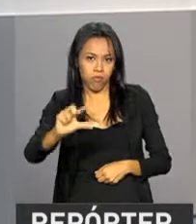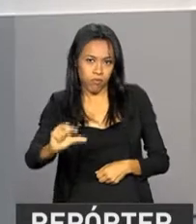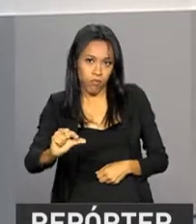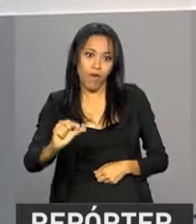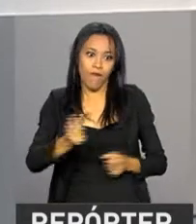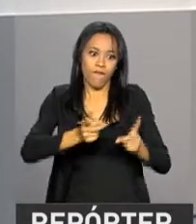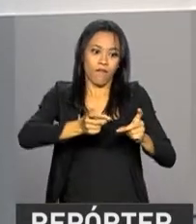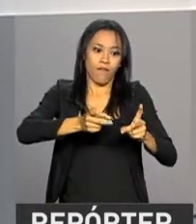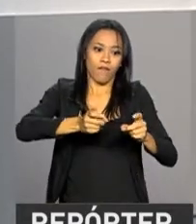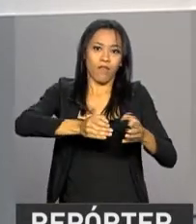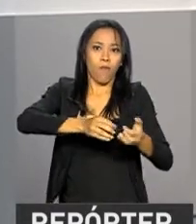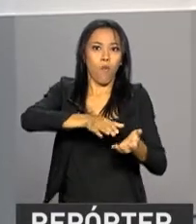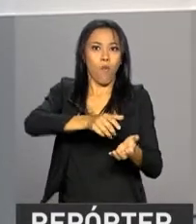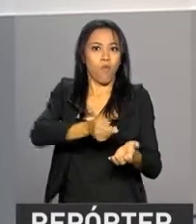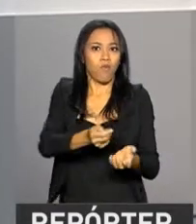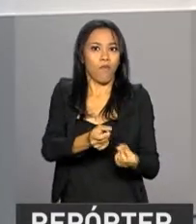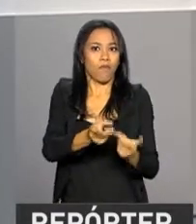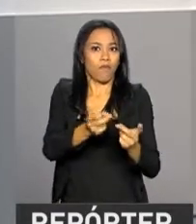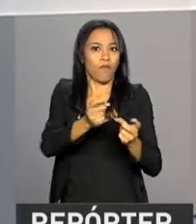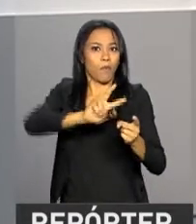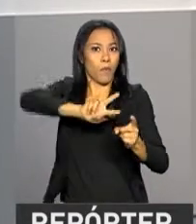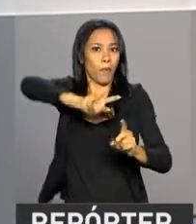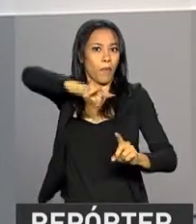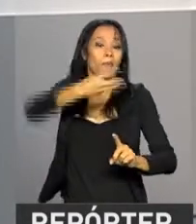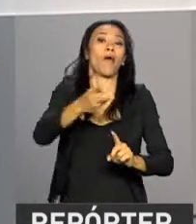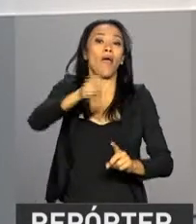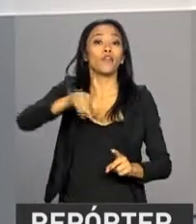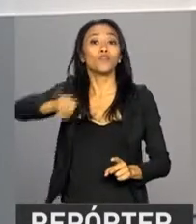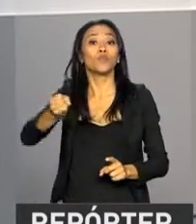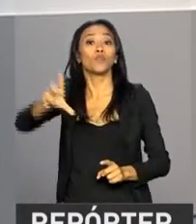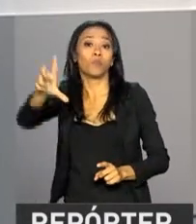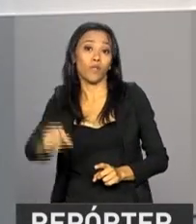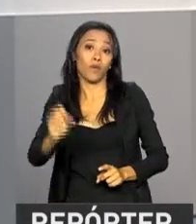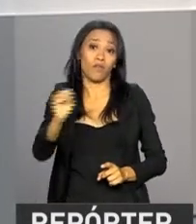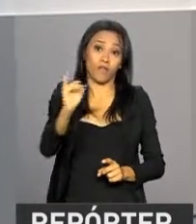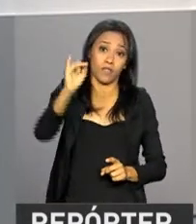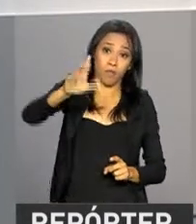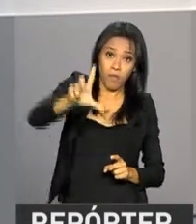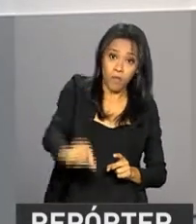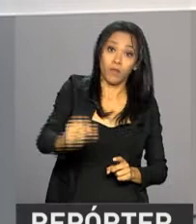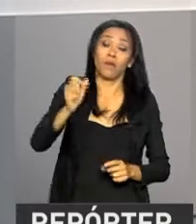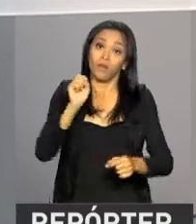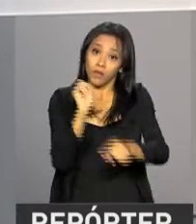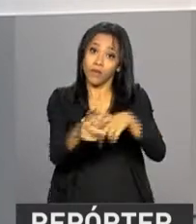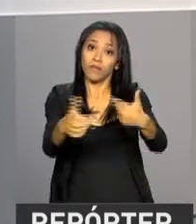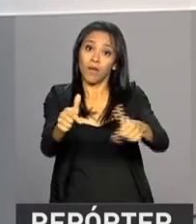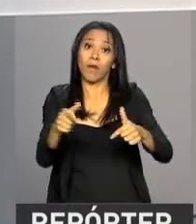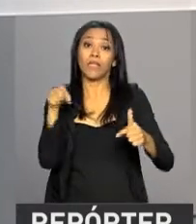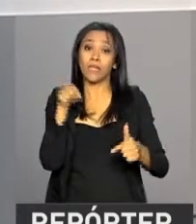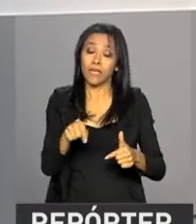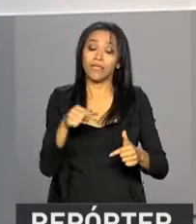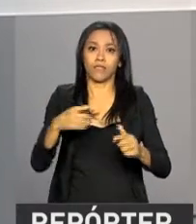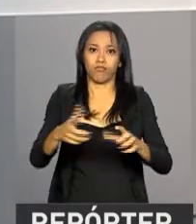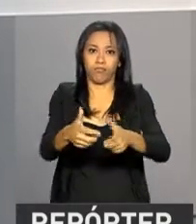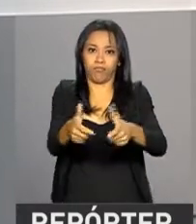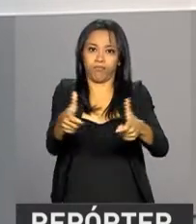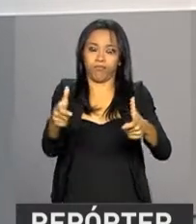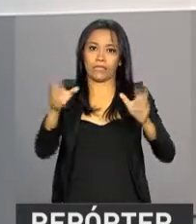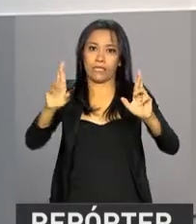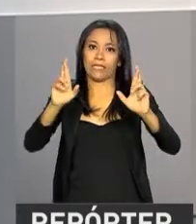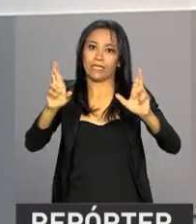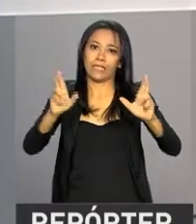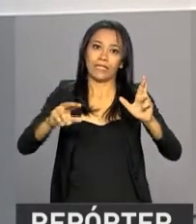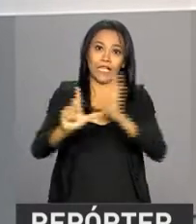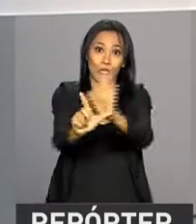é reflexo de inflação e juros menores além da criação de empregos a previsão de crescimento nesse comércio gera expectativa entre